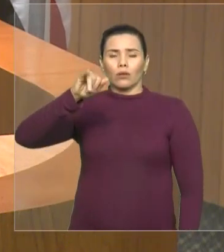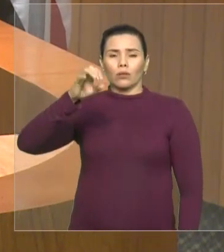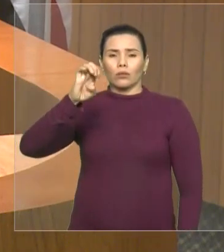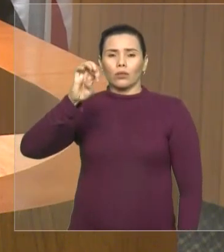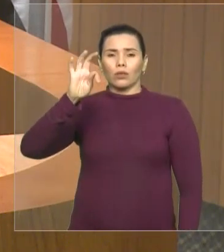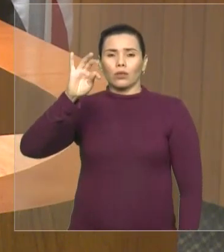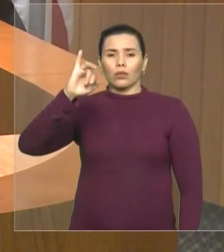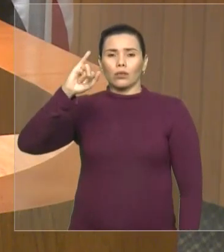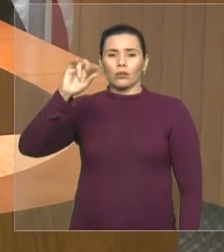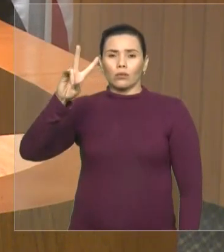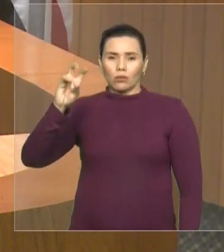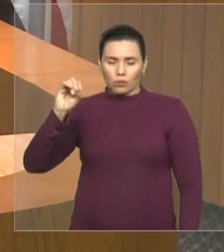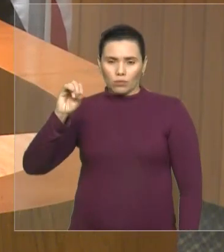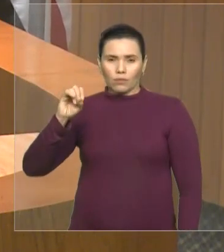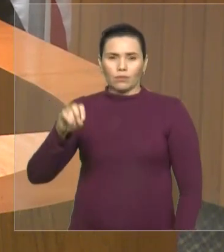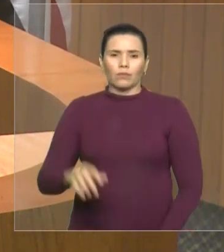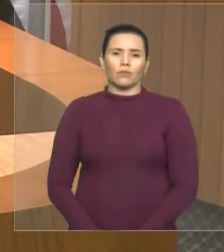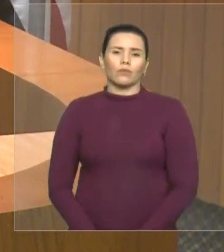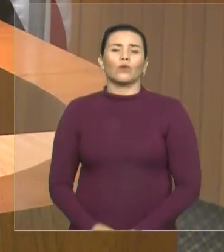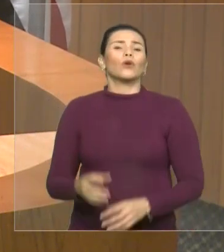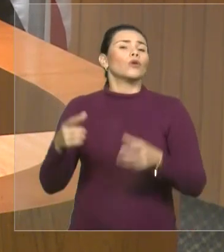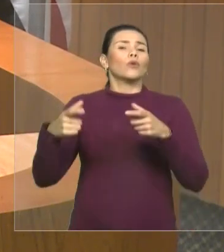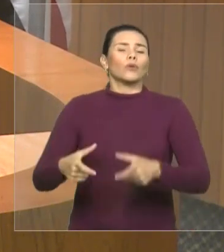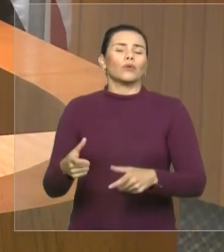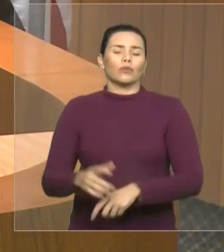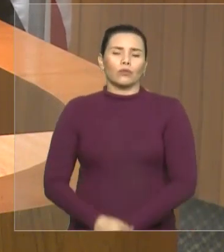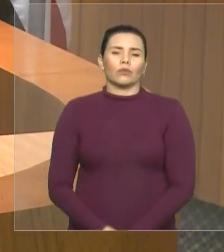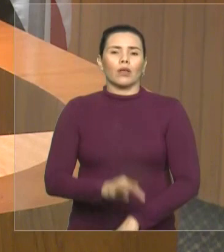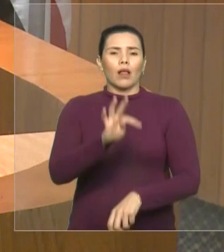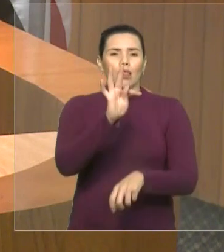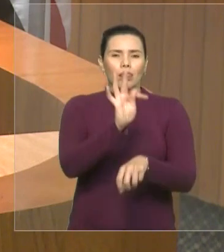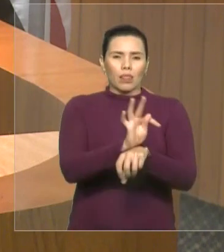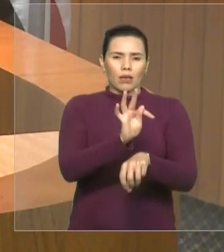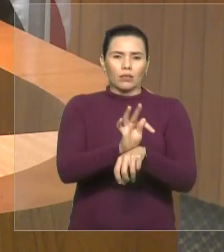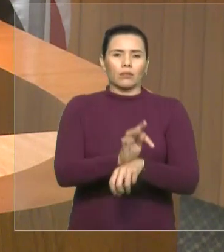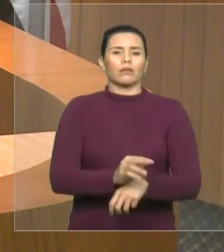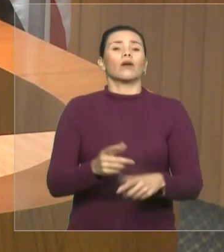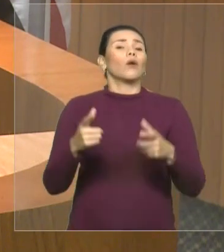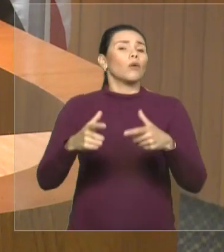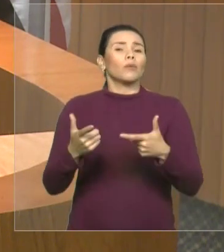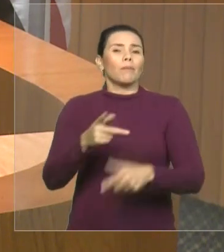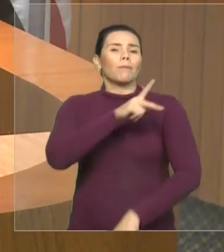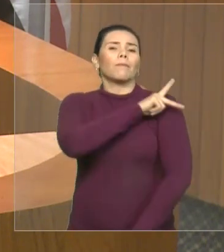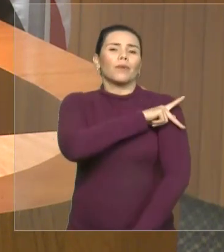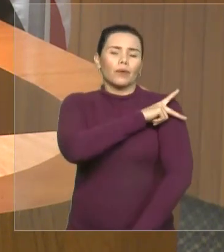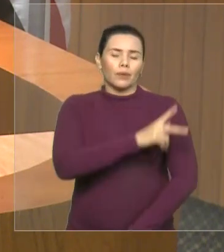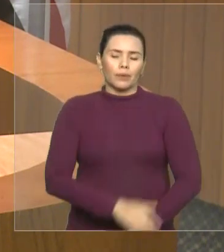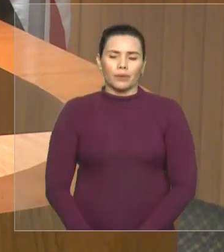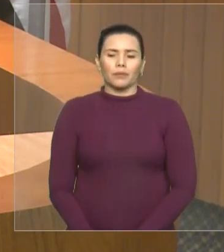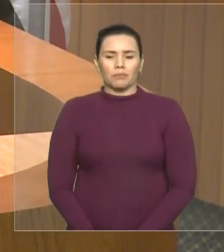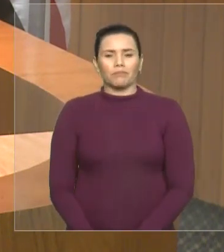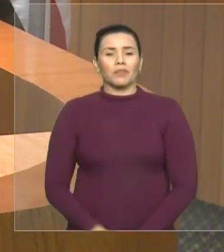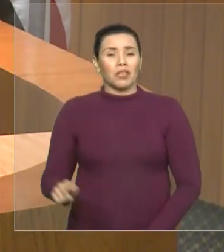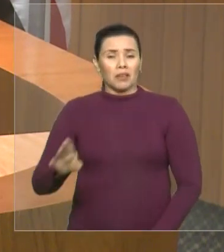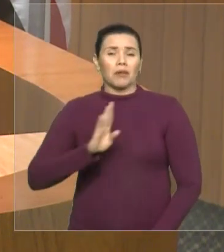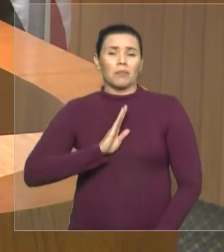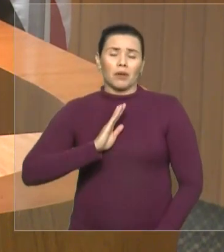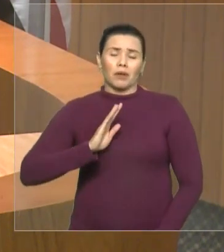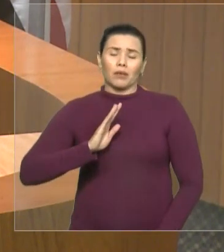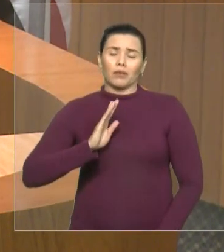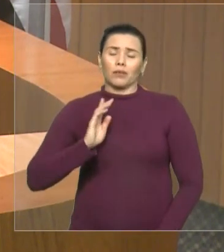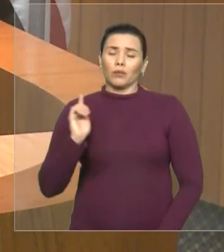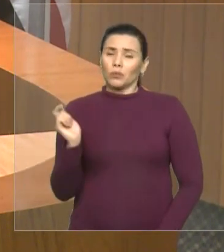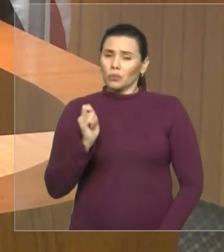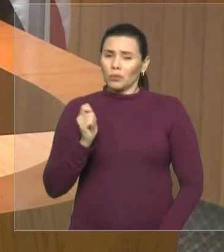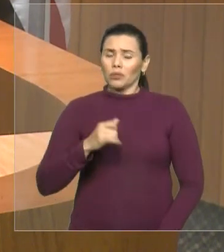para o IME. Esse garoto é um orgulho para a sua família, é um orgulho para Barra do Corda e um orgulho para o